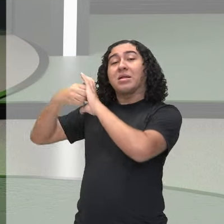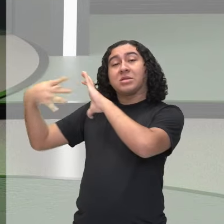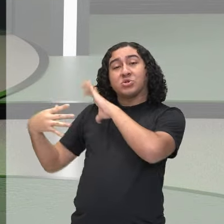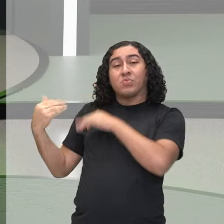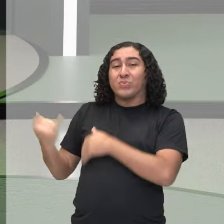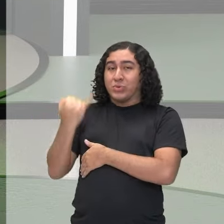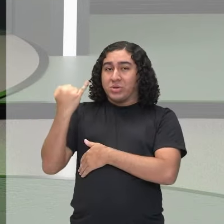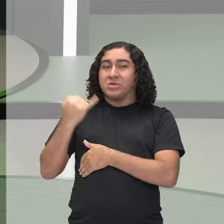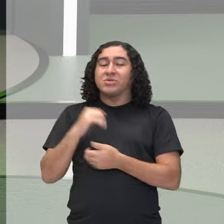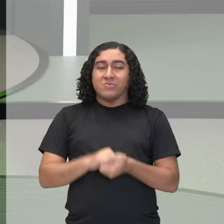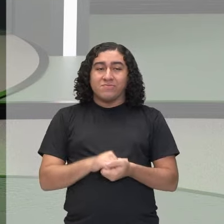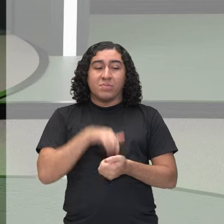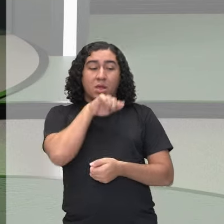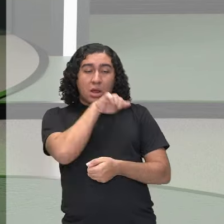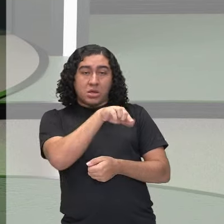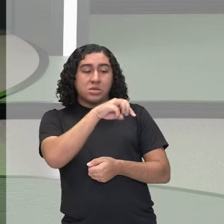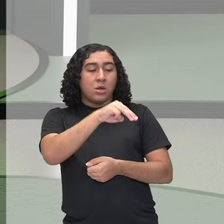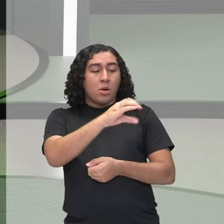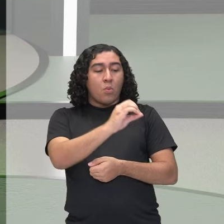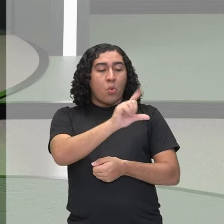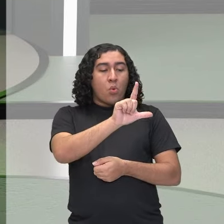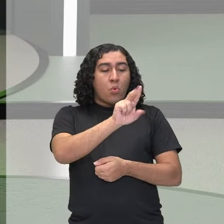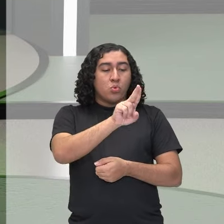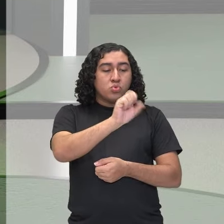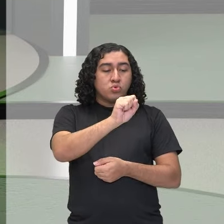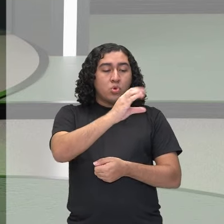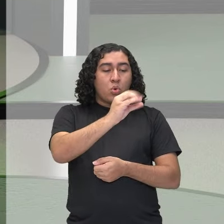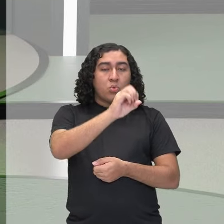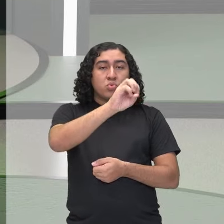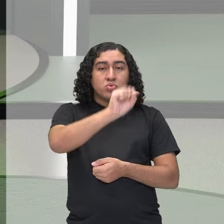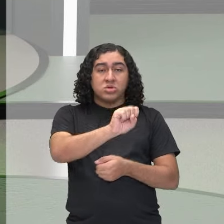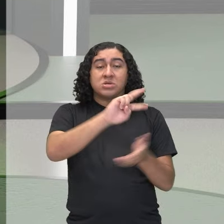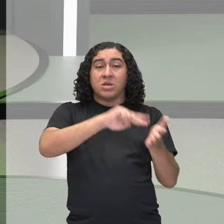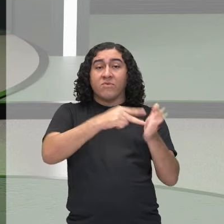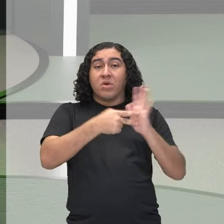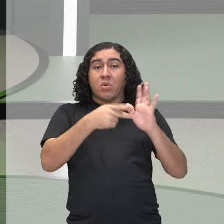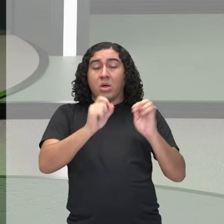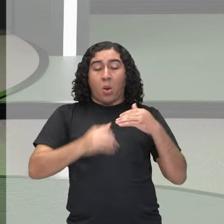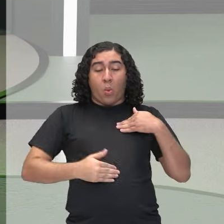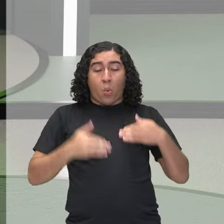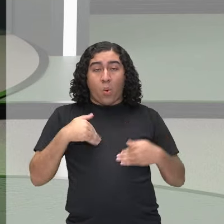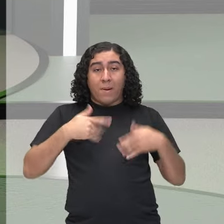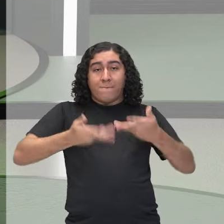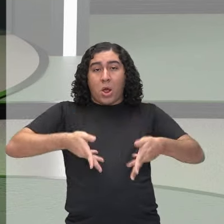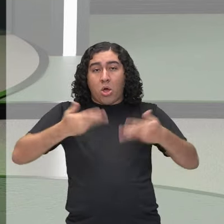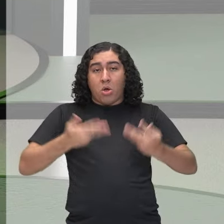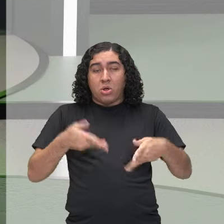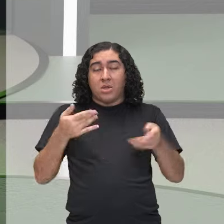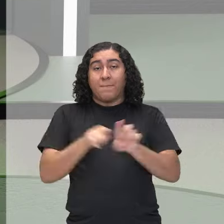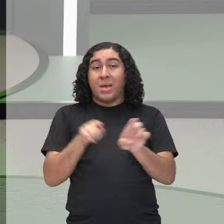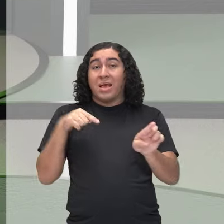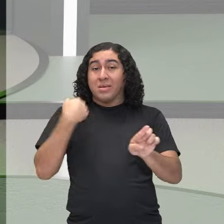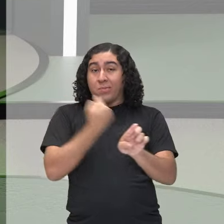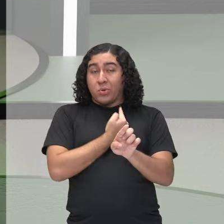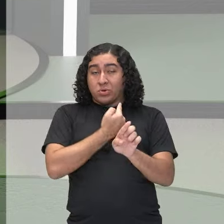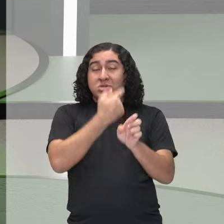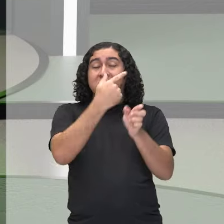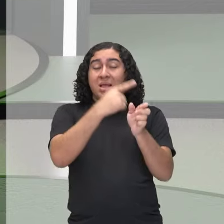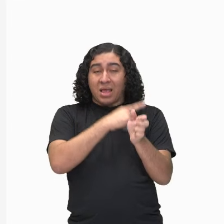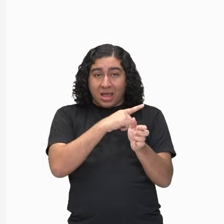importantíssima. No caso dos moluscos, eles têm uma característica de possuir corpo mole, mas veremos mais coisas em relação aos moluscos.